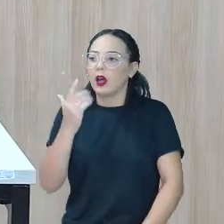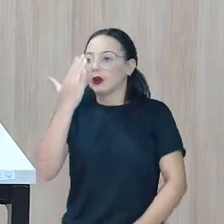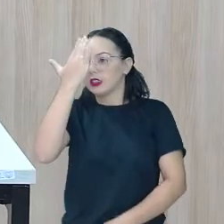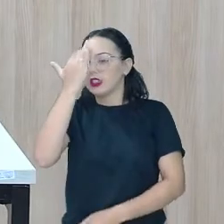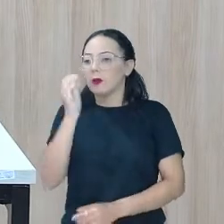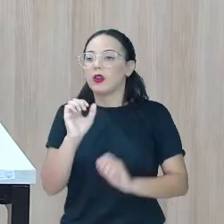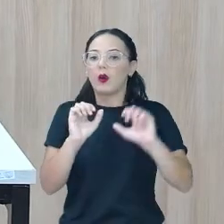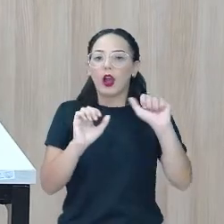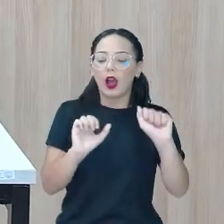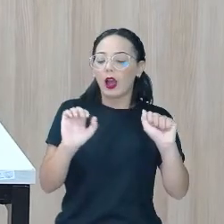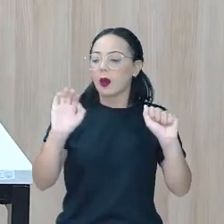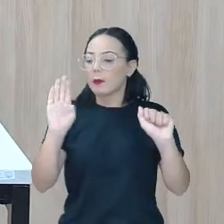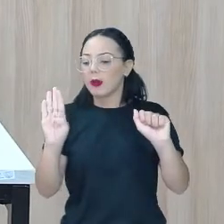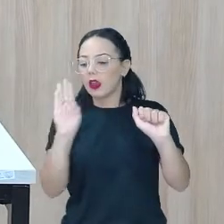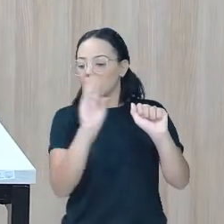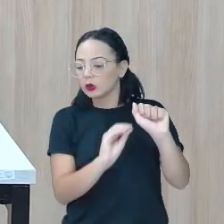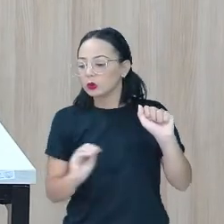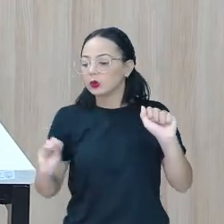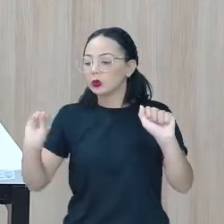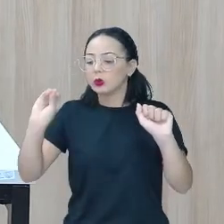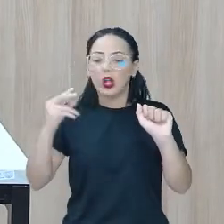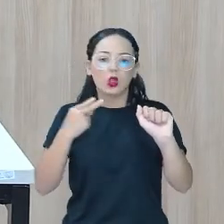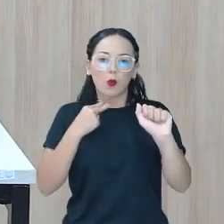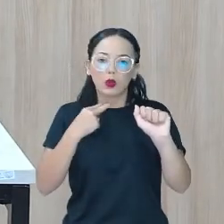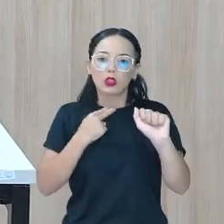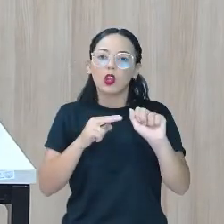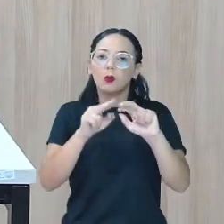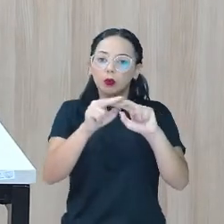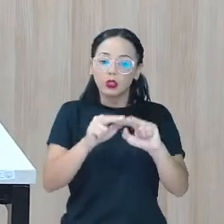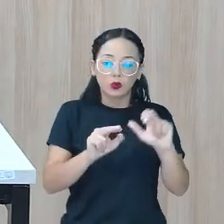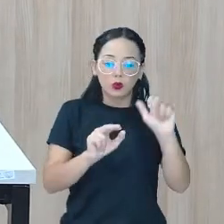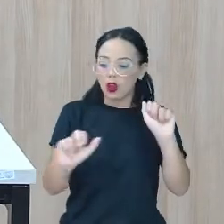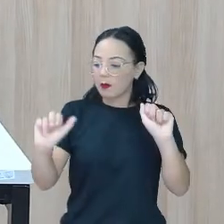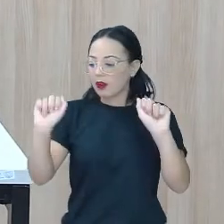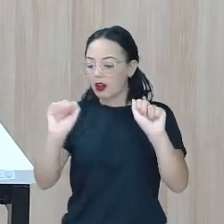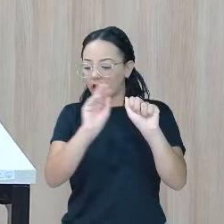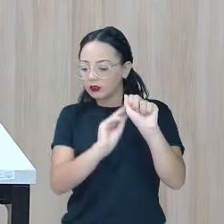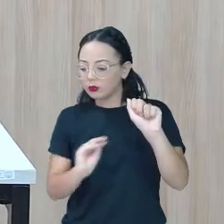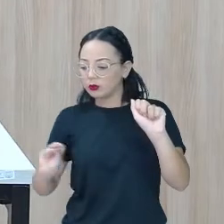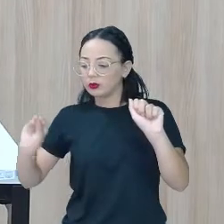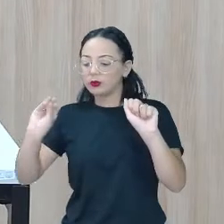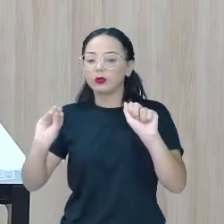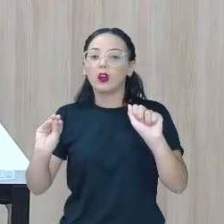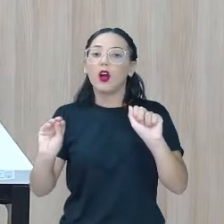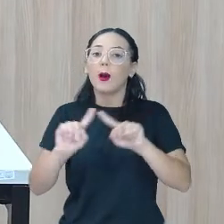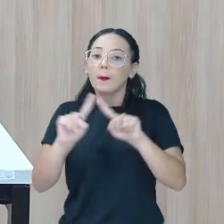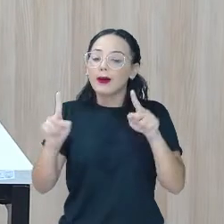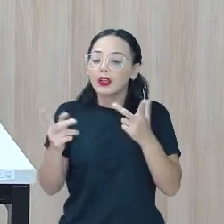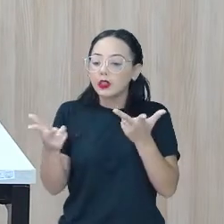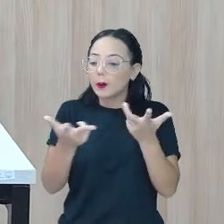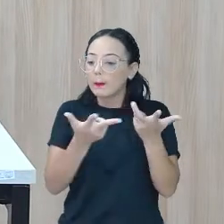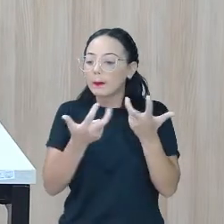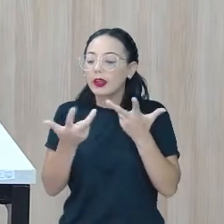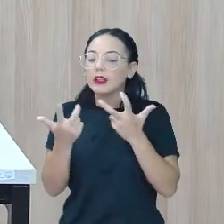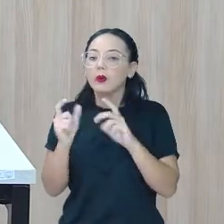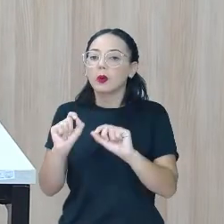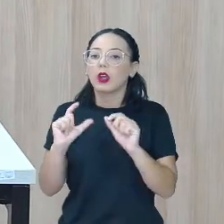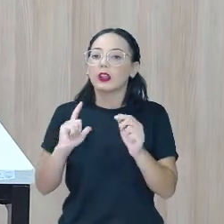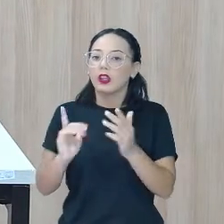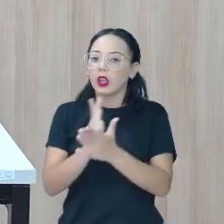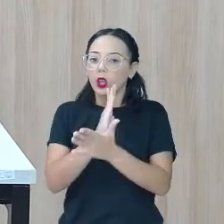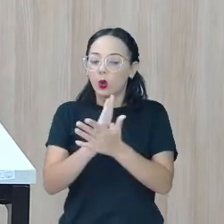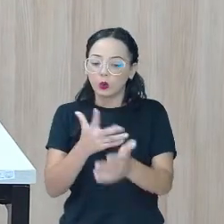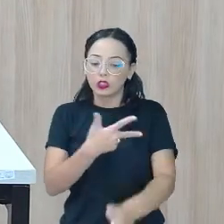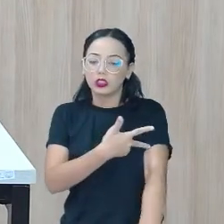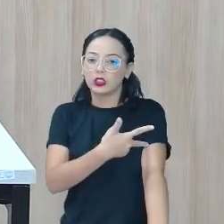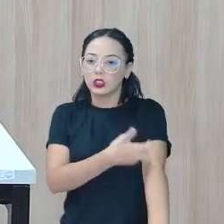de A para B, né? Não podia, então eles A para A, B para B, só que eles perceberam que em algumas